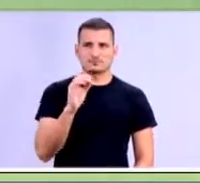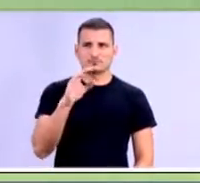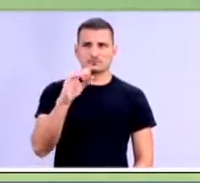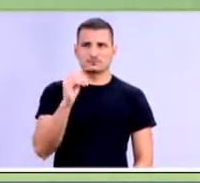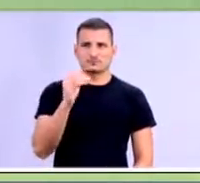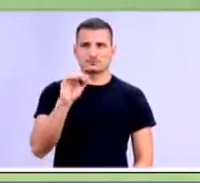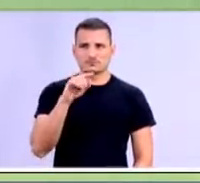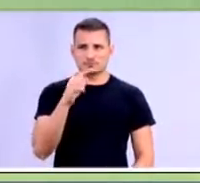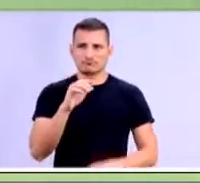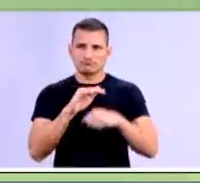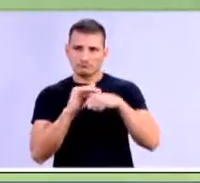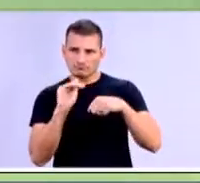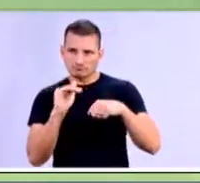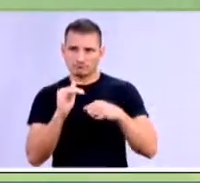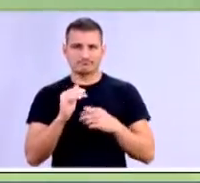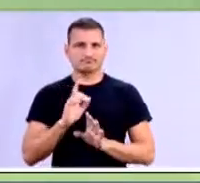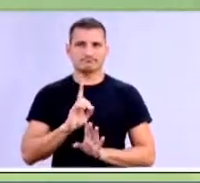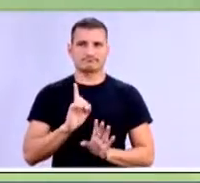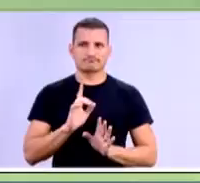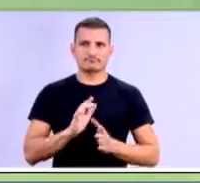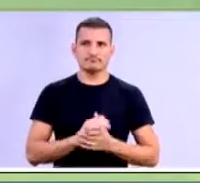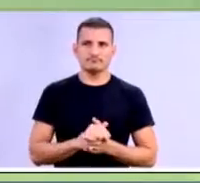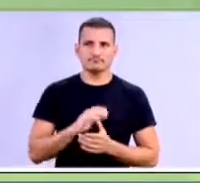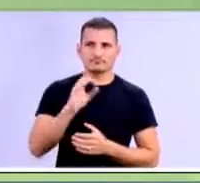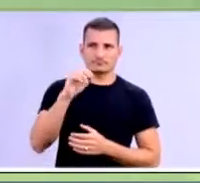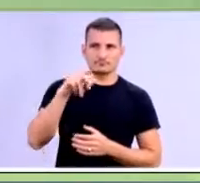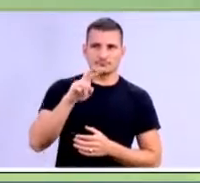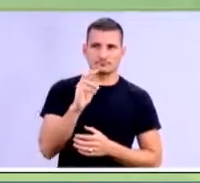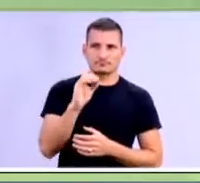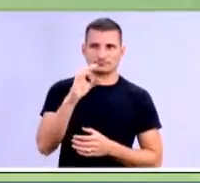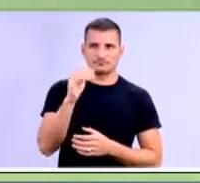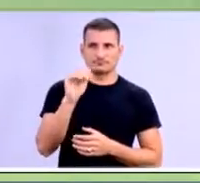O objetivo da convocação é